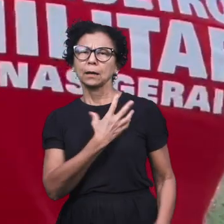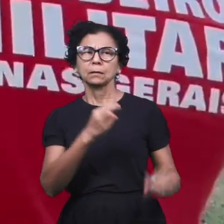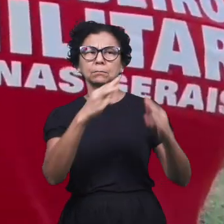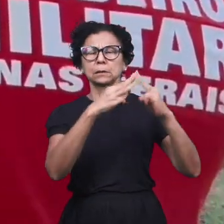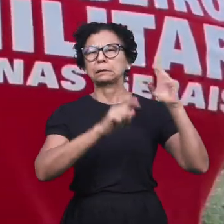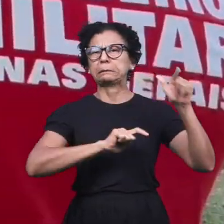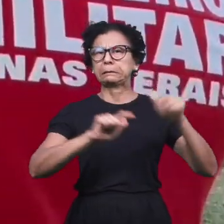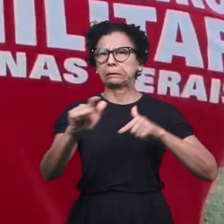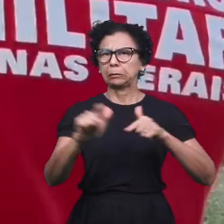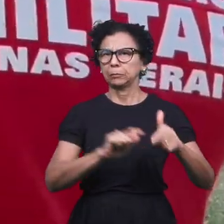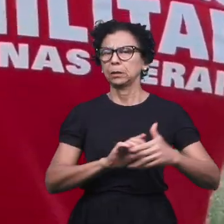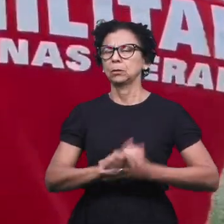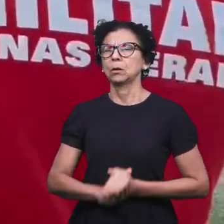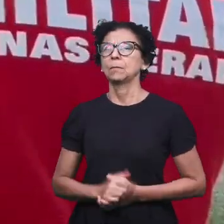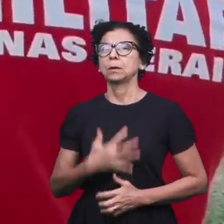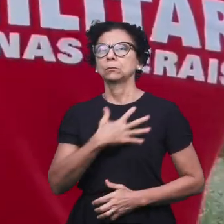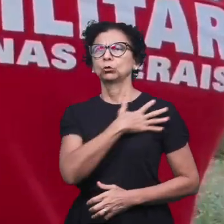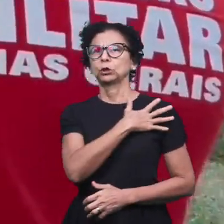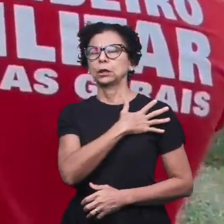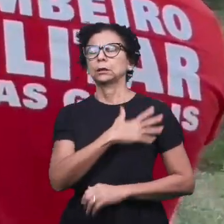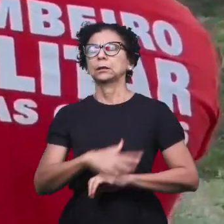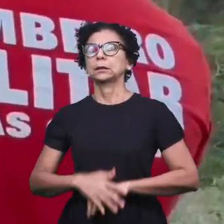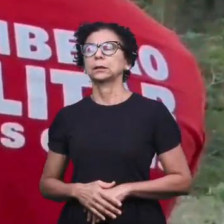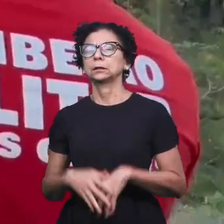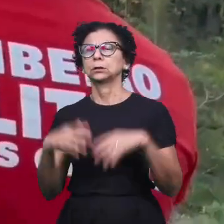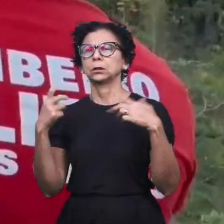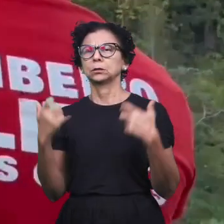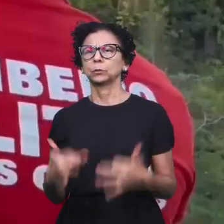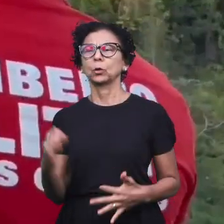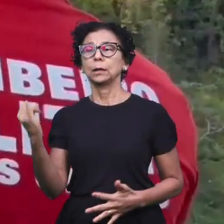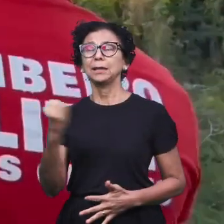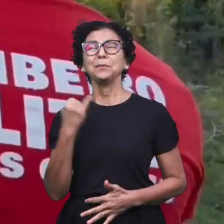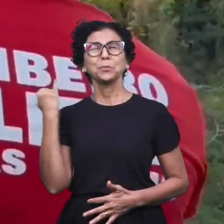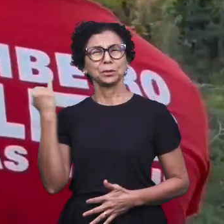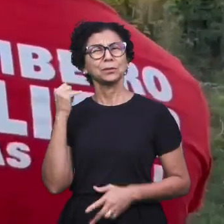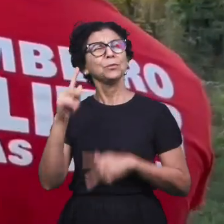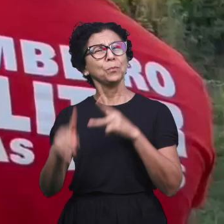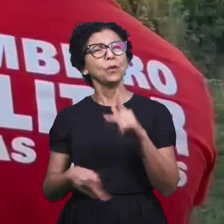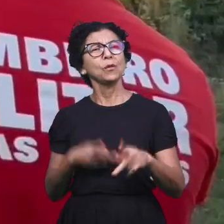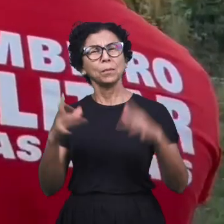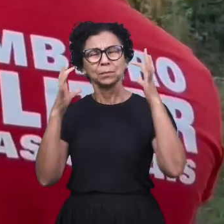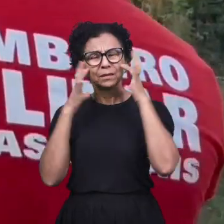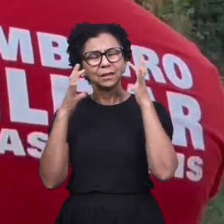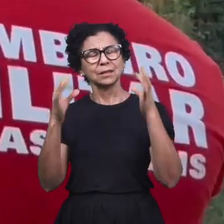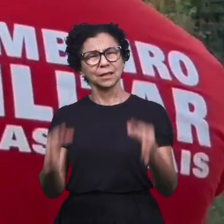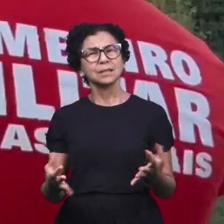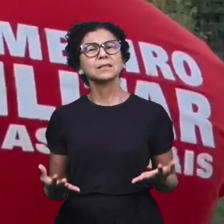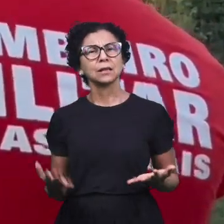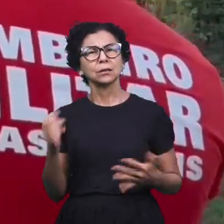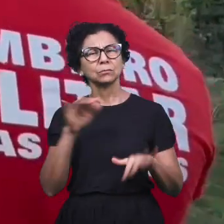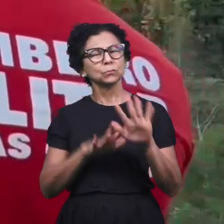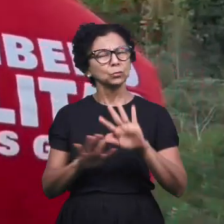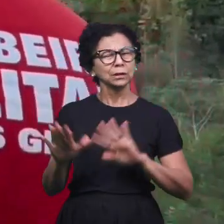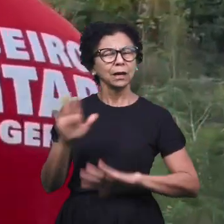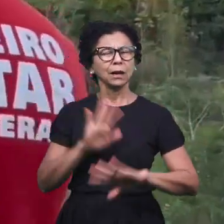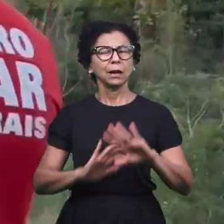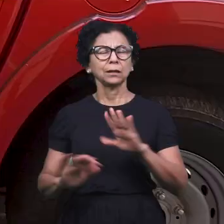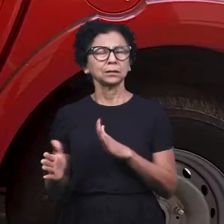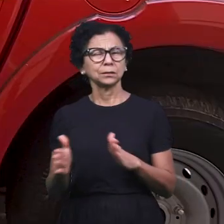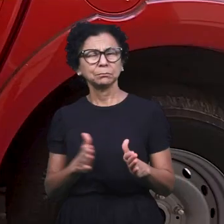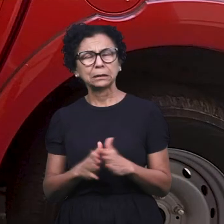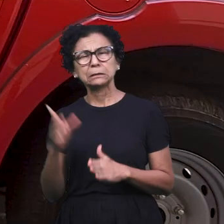Manaim. Mas o tenente Danilo Brunner fala da importância da população estar atenta a cuidados neste